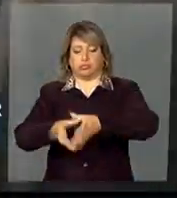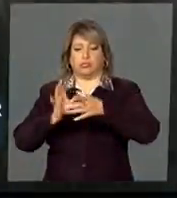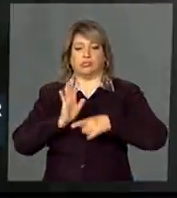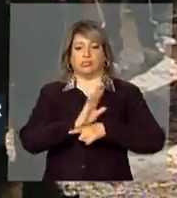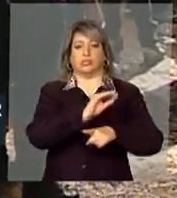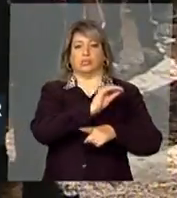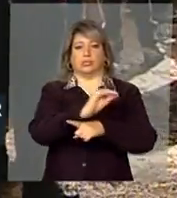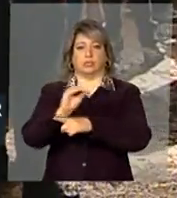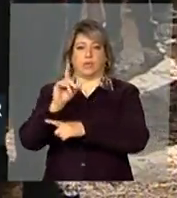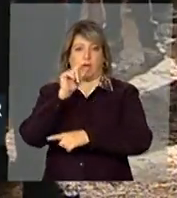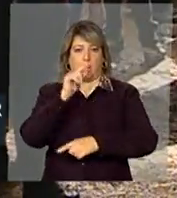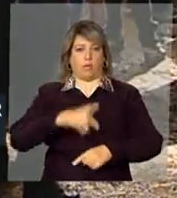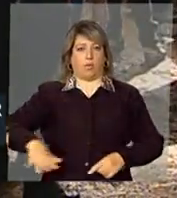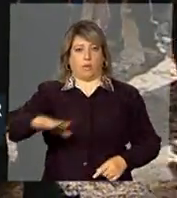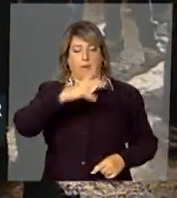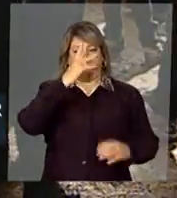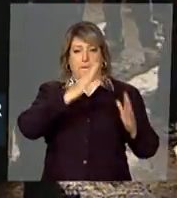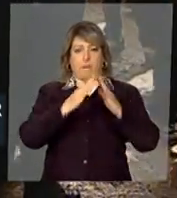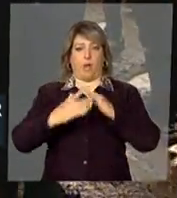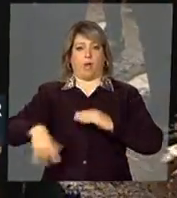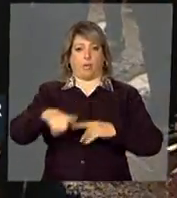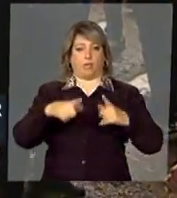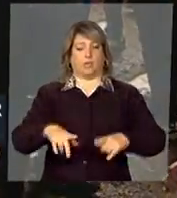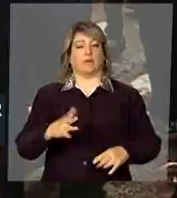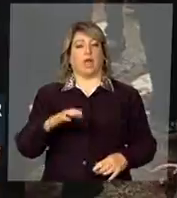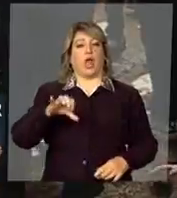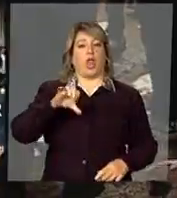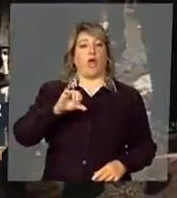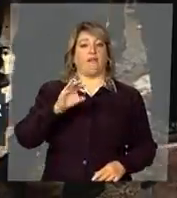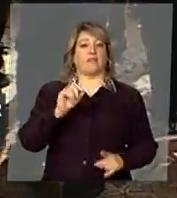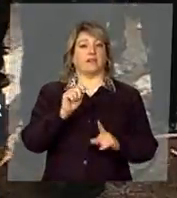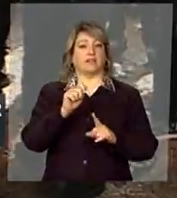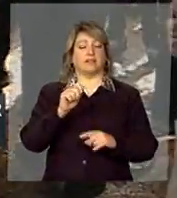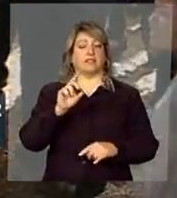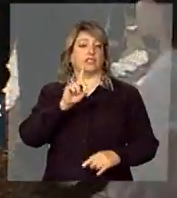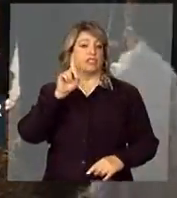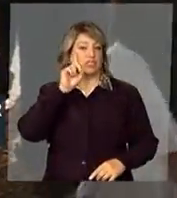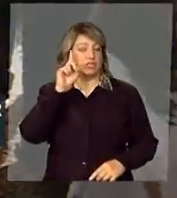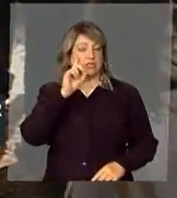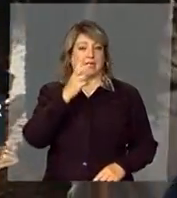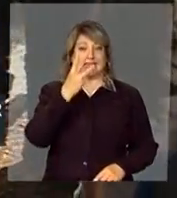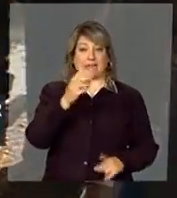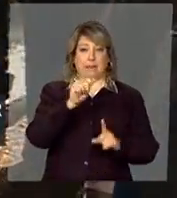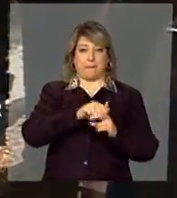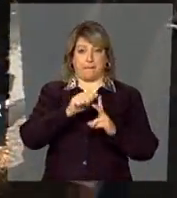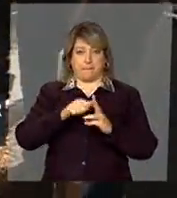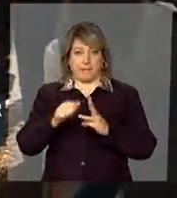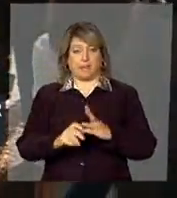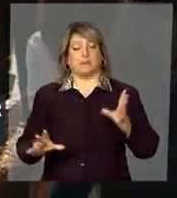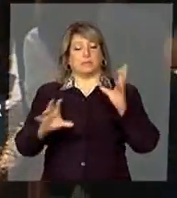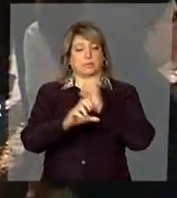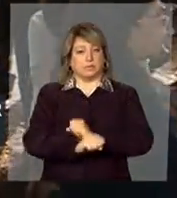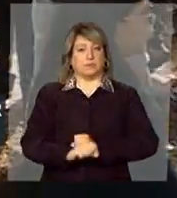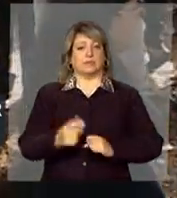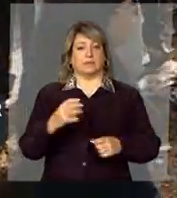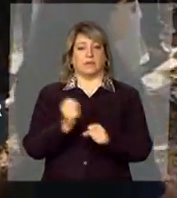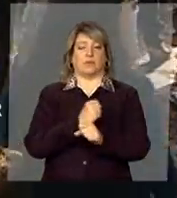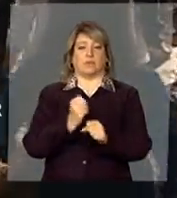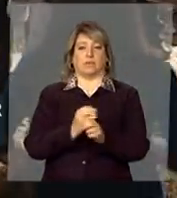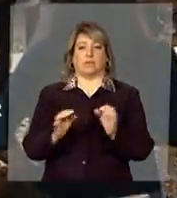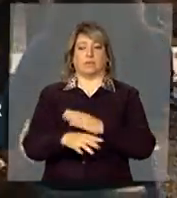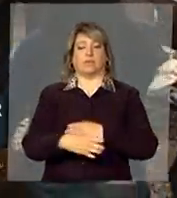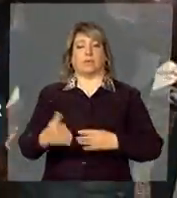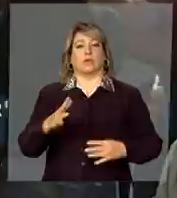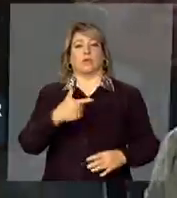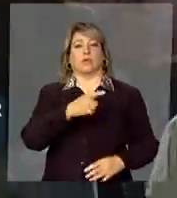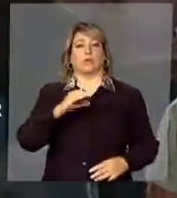região. A obra deve ser concluída num prazo de 90 dias. A construção tem cerca de 200